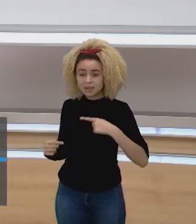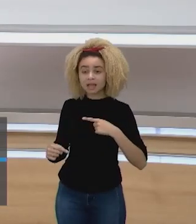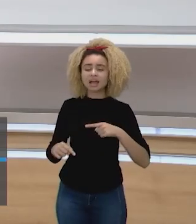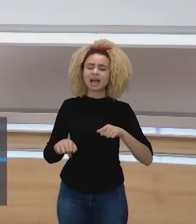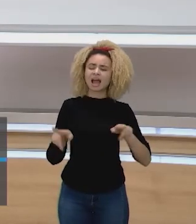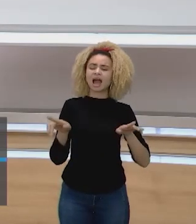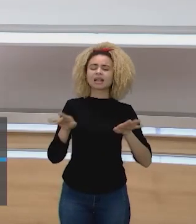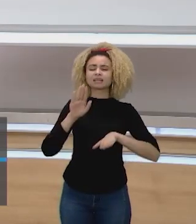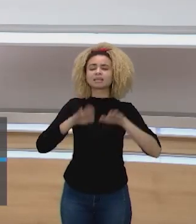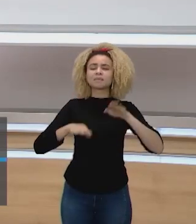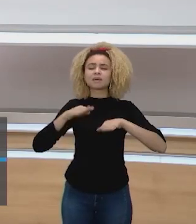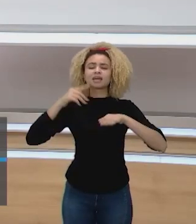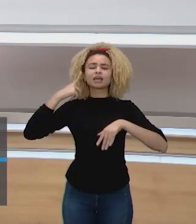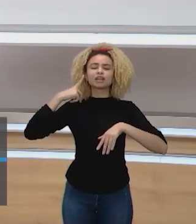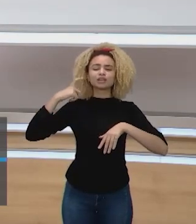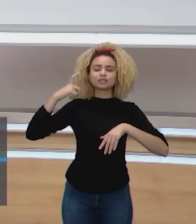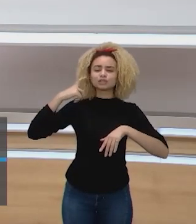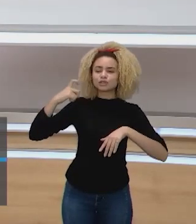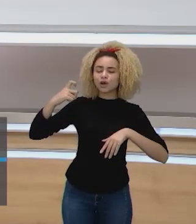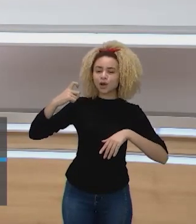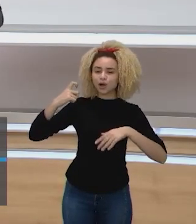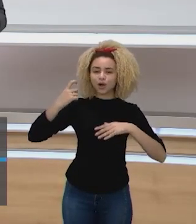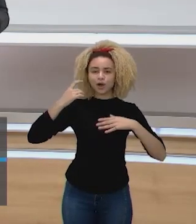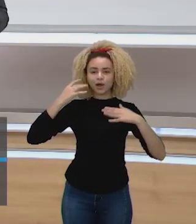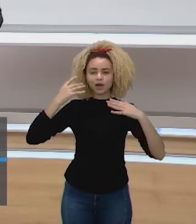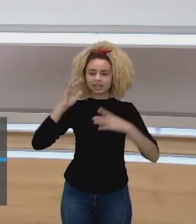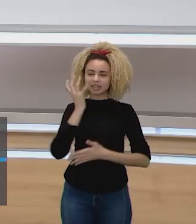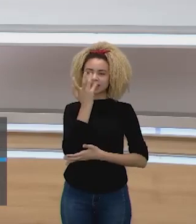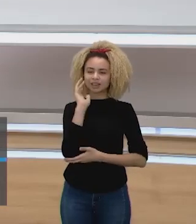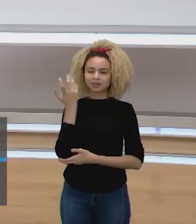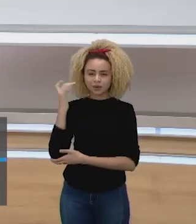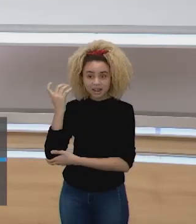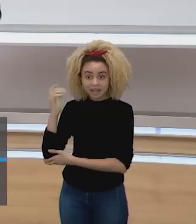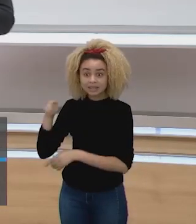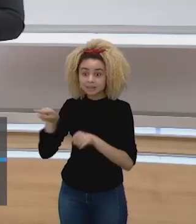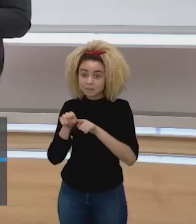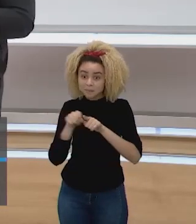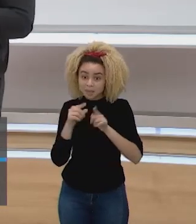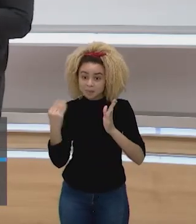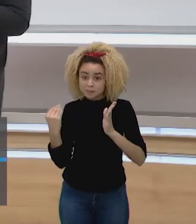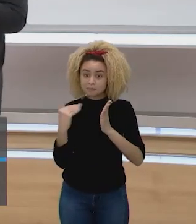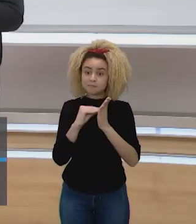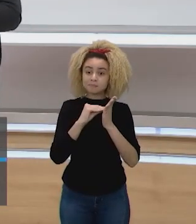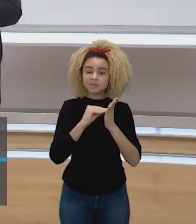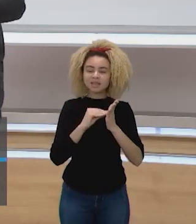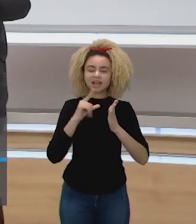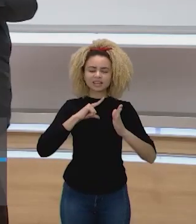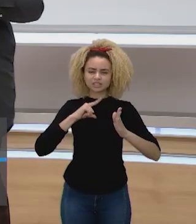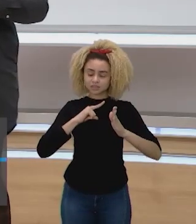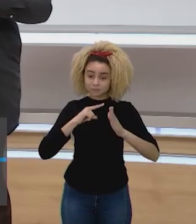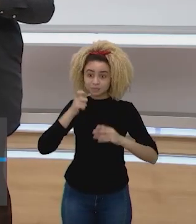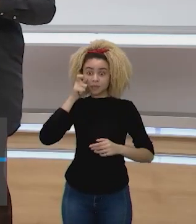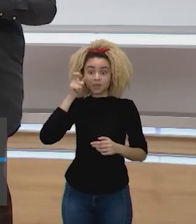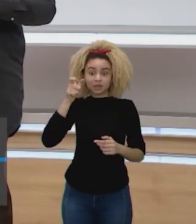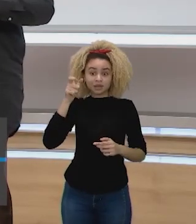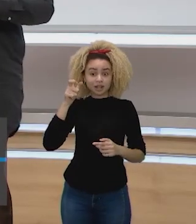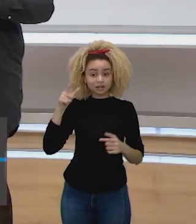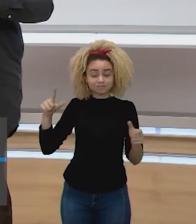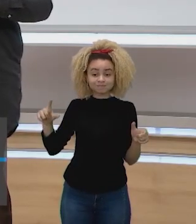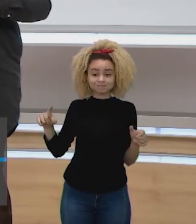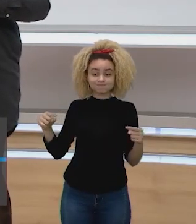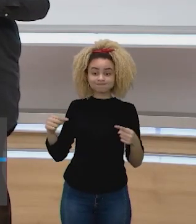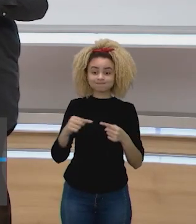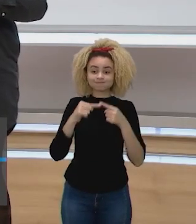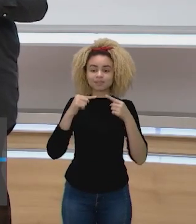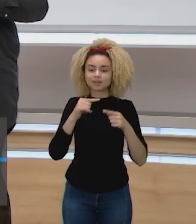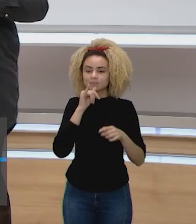da natureza, sons do cotidiano, eram repetidas em série, tá? Criando aí efeitos interessantíssimos da música.